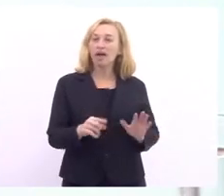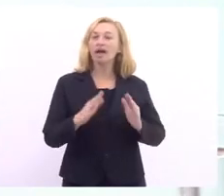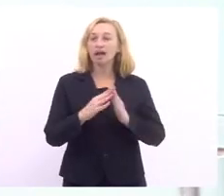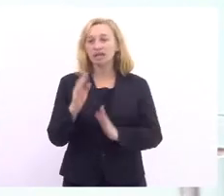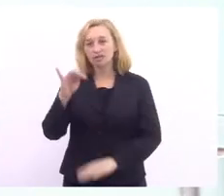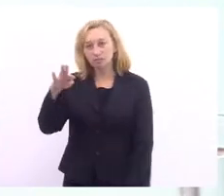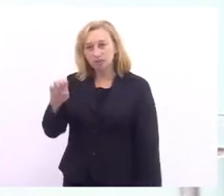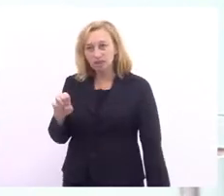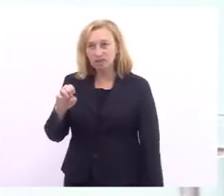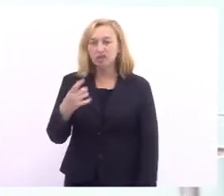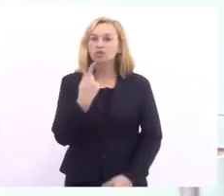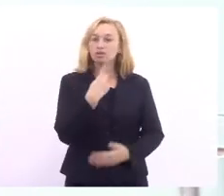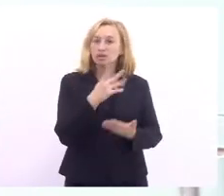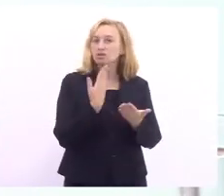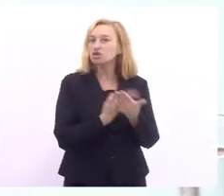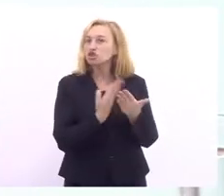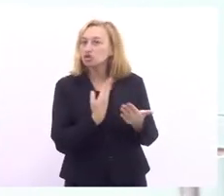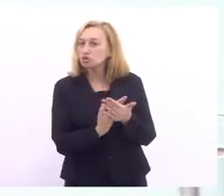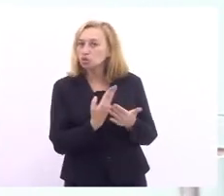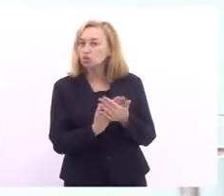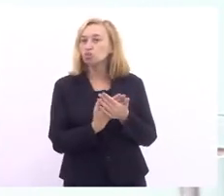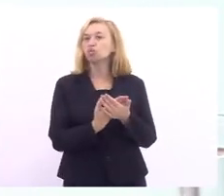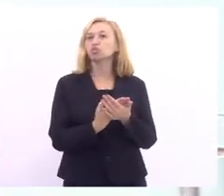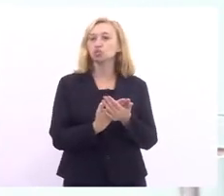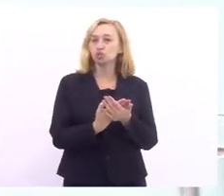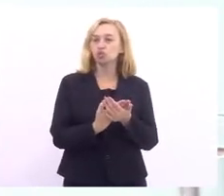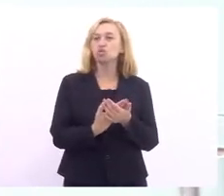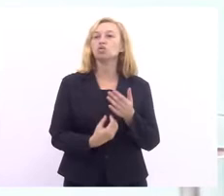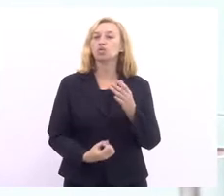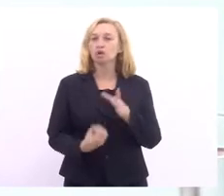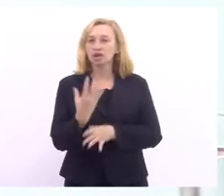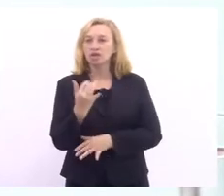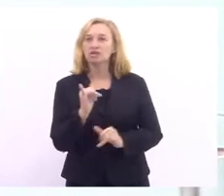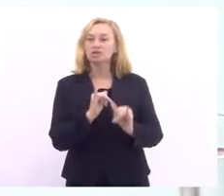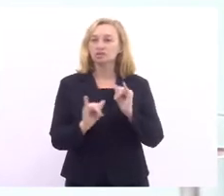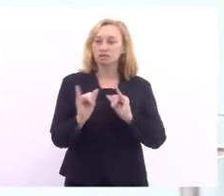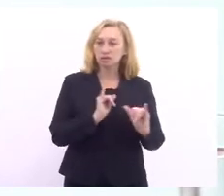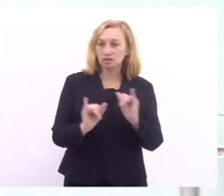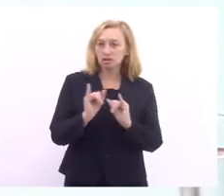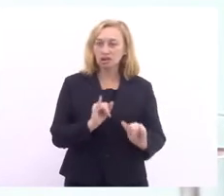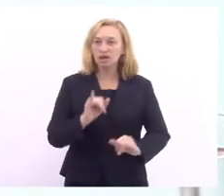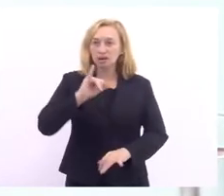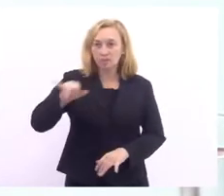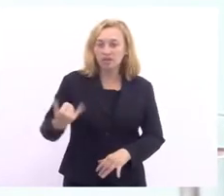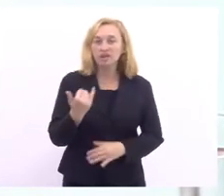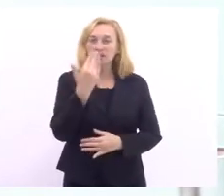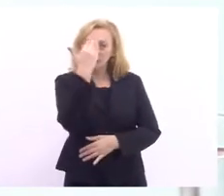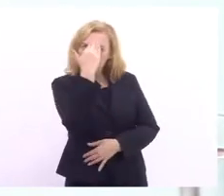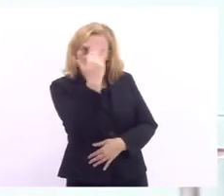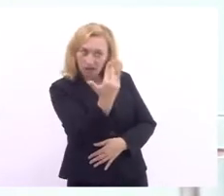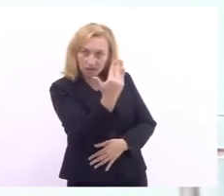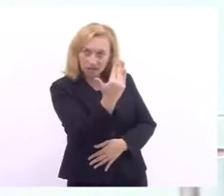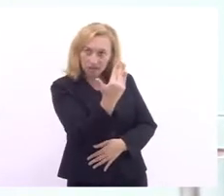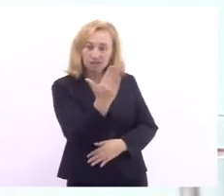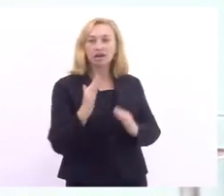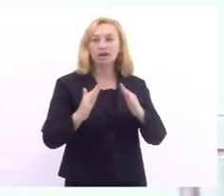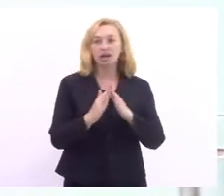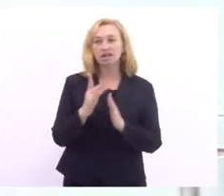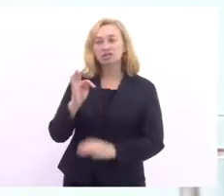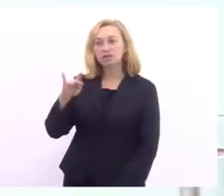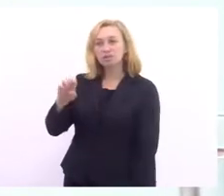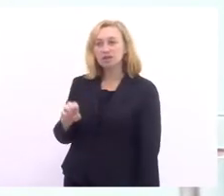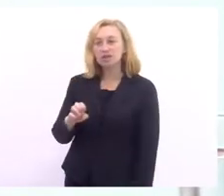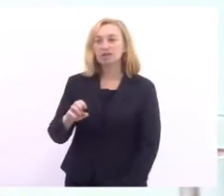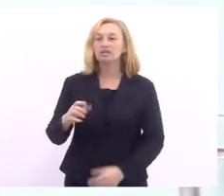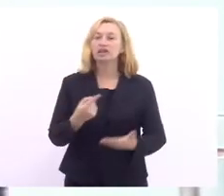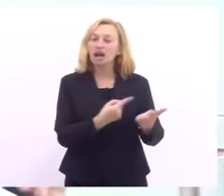e com a cada Fluminense com seus estudos com suas ponderações com suas formulações eu queria e ele tá esse momento para agradecer a cada Fluminense